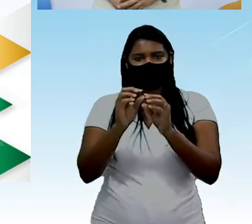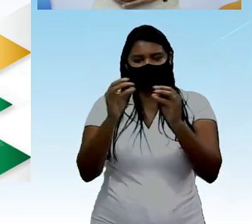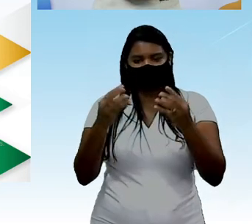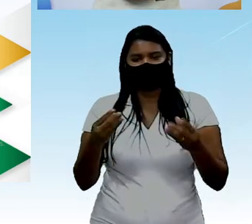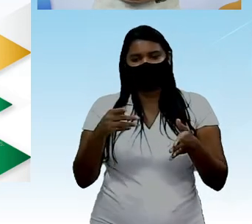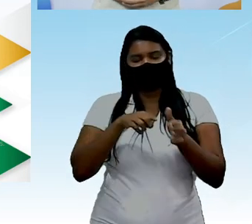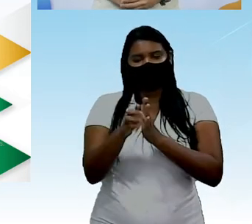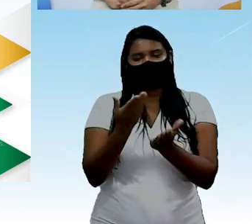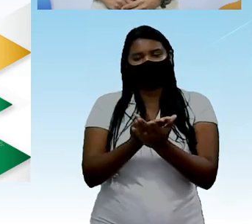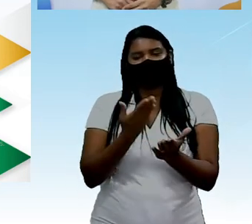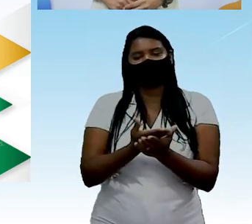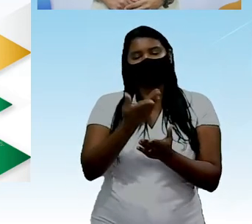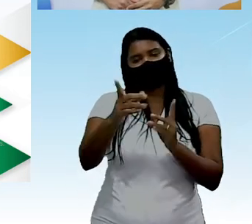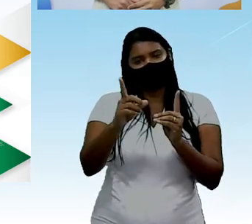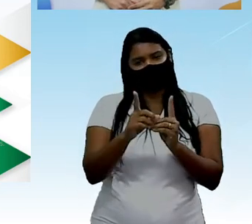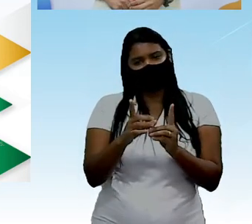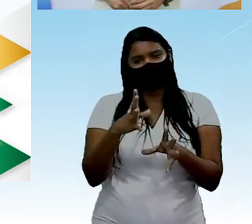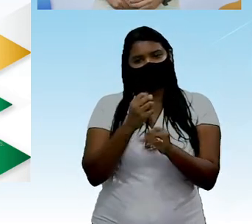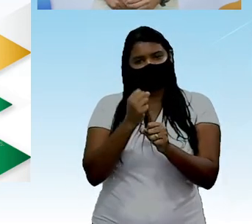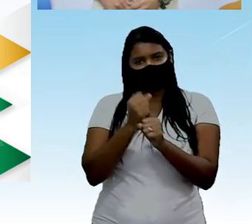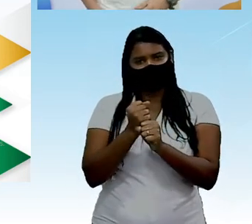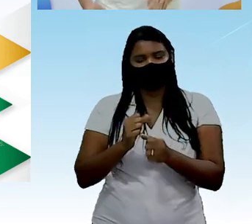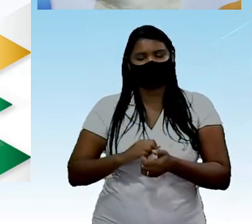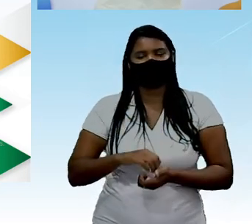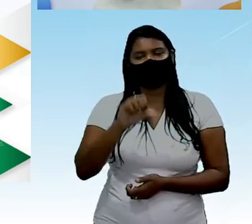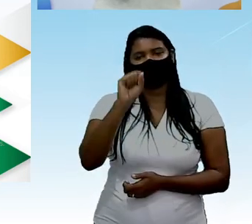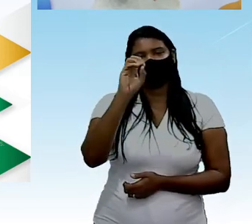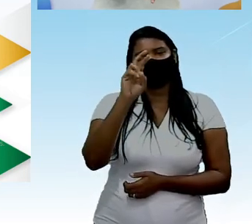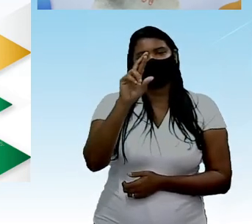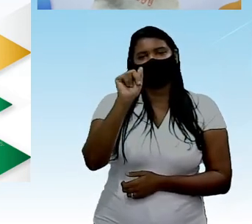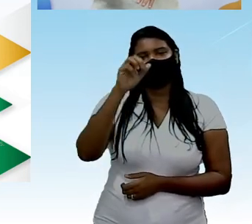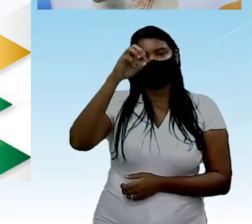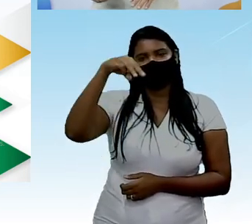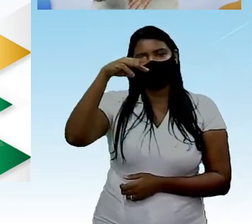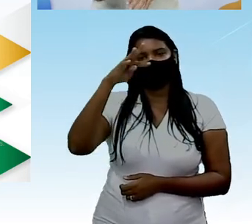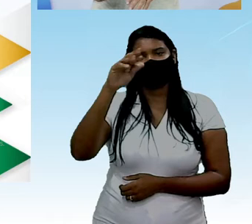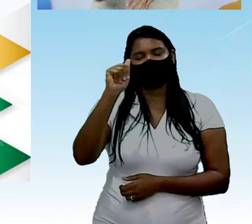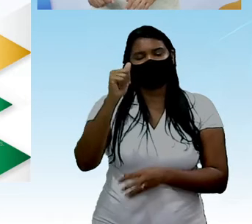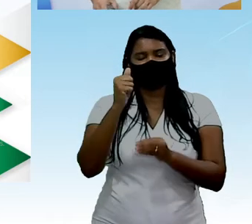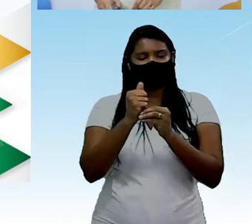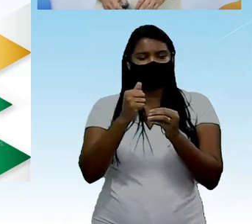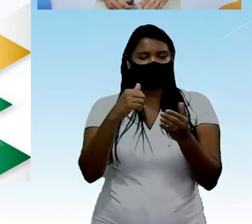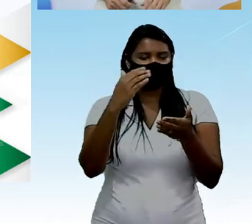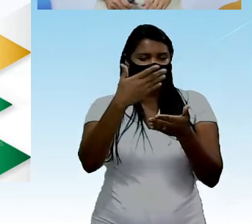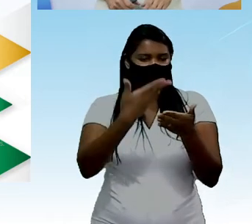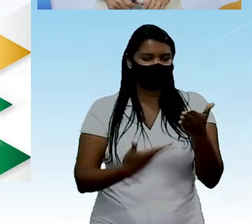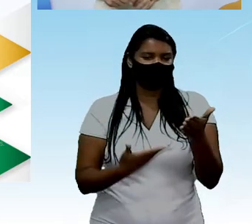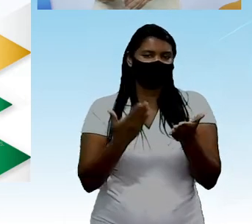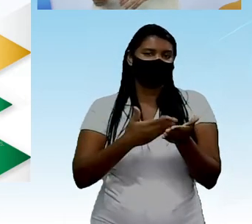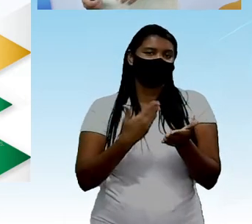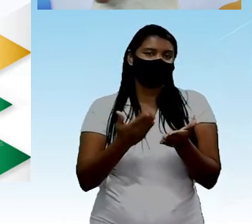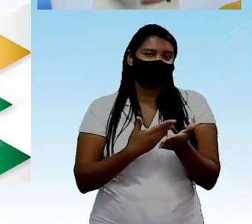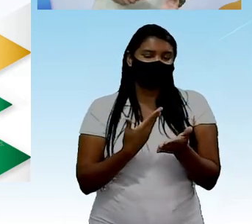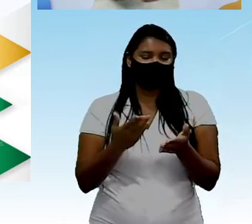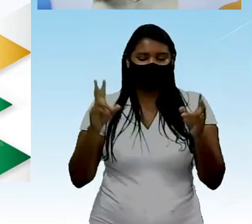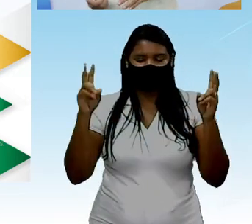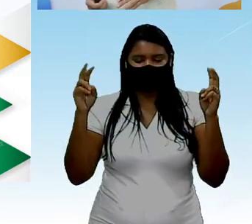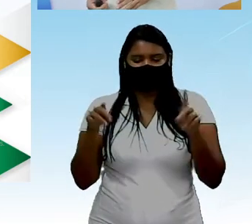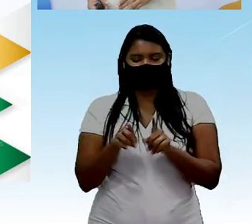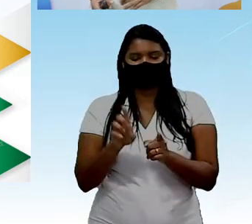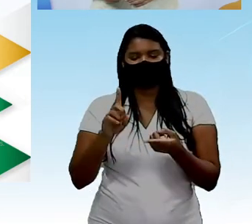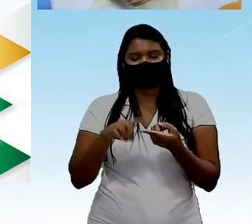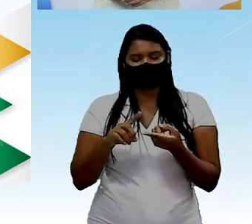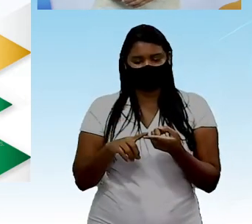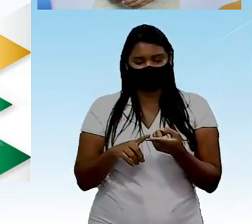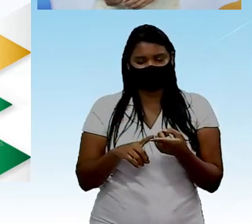aí que você vai encontrar muita coisa interessante, ok? Então, nesse livro aí, do livro do ábaco, a obra abrangia a aritmética e a